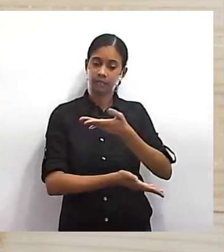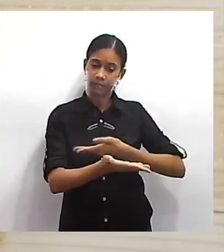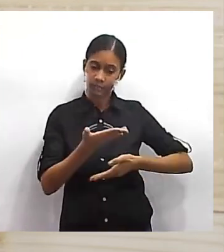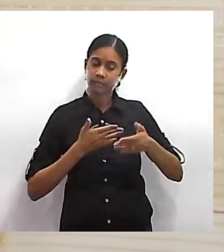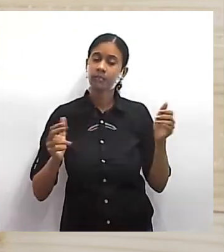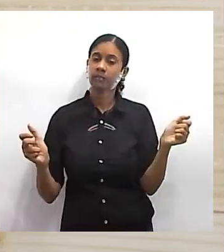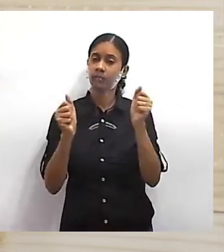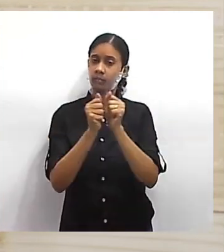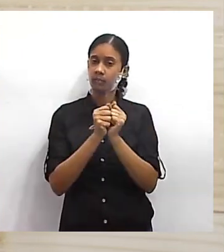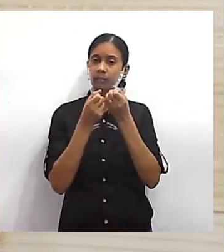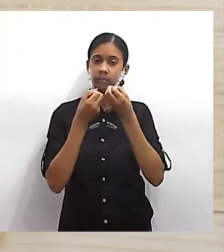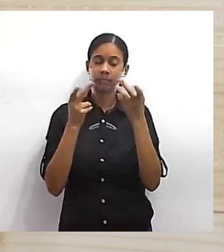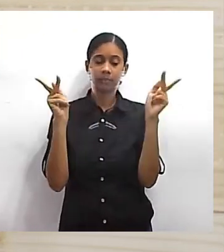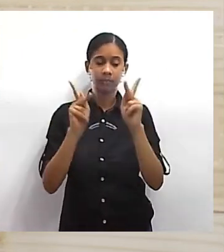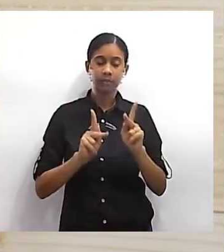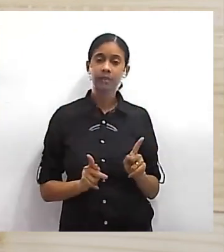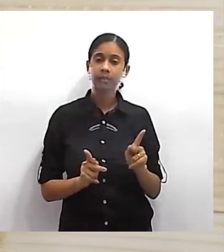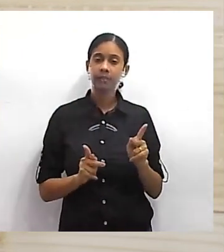quando procurarmos